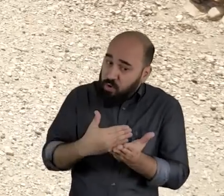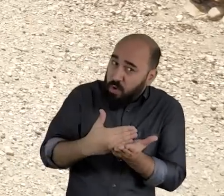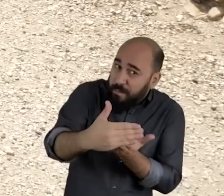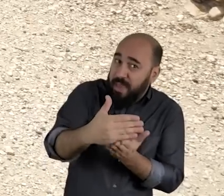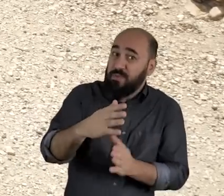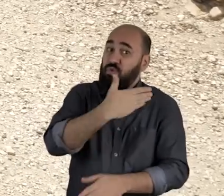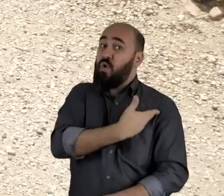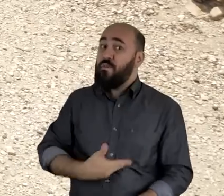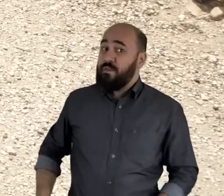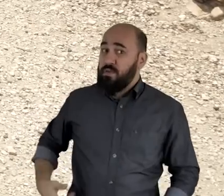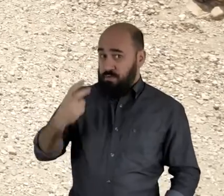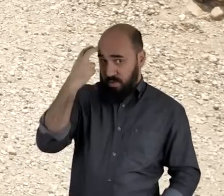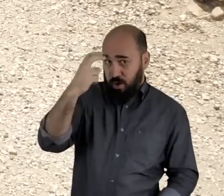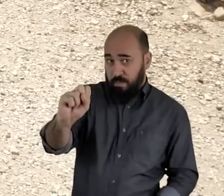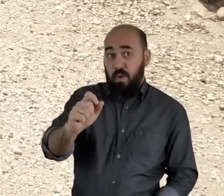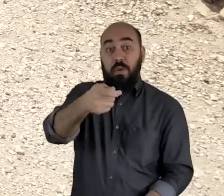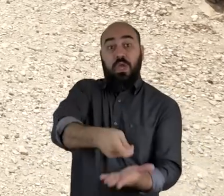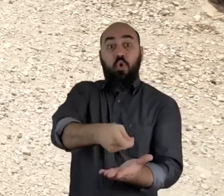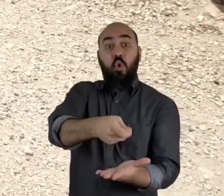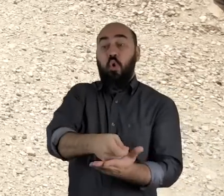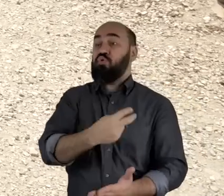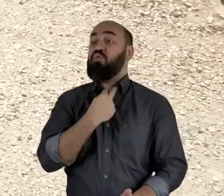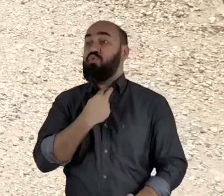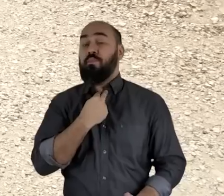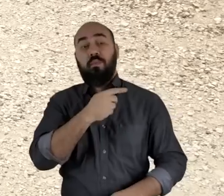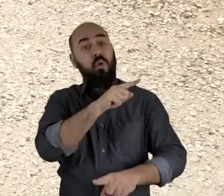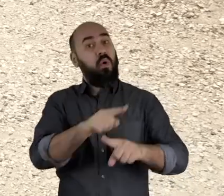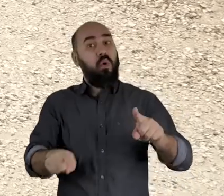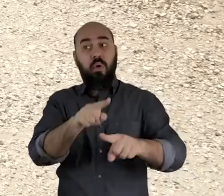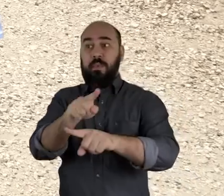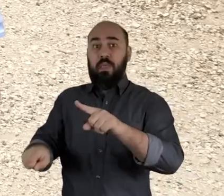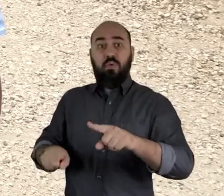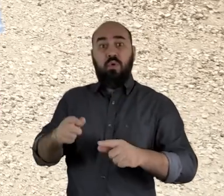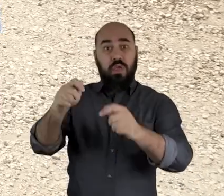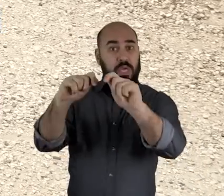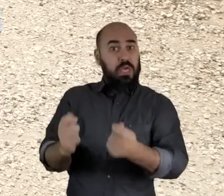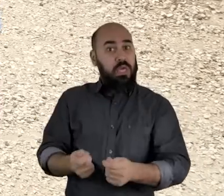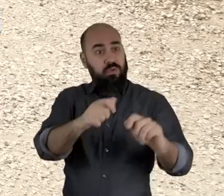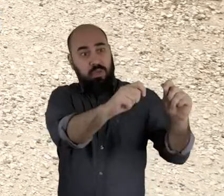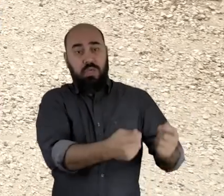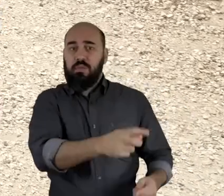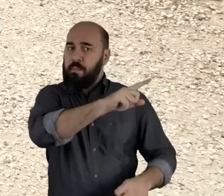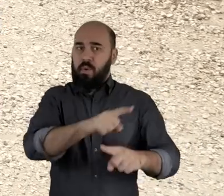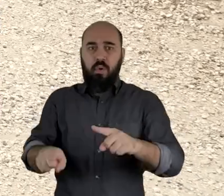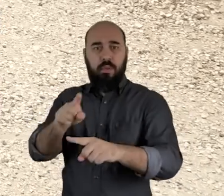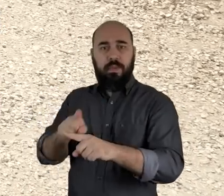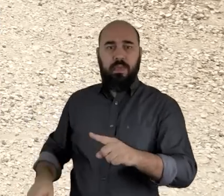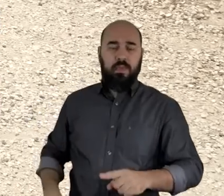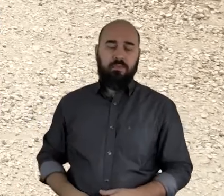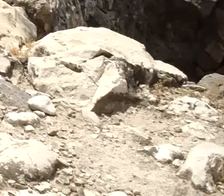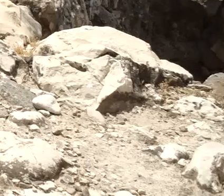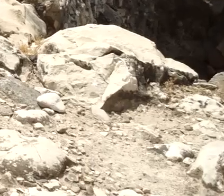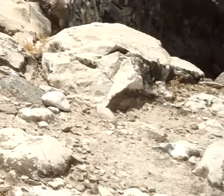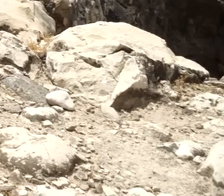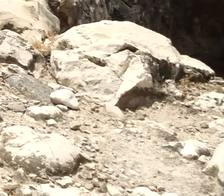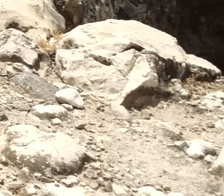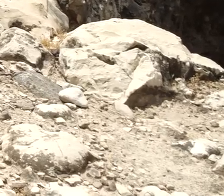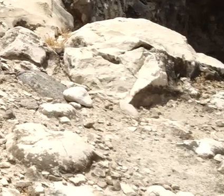era mais, assim, rigoroso com as práticas religiosas do monoteísmo. Realmente é impressionante ver tudo isso aqui em loco.